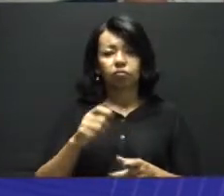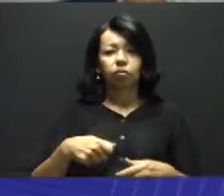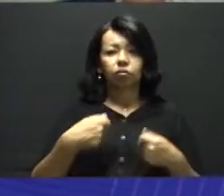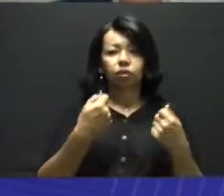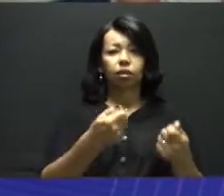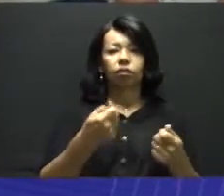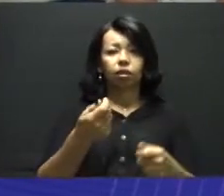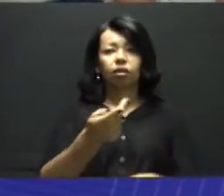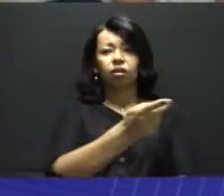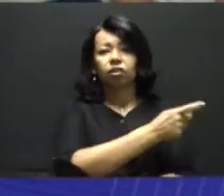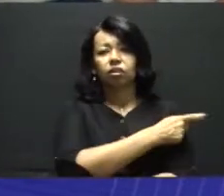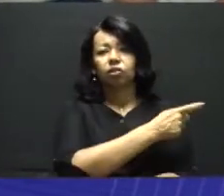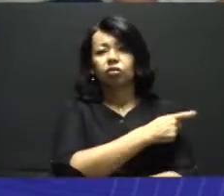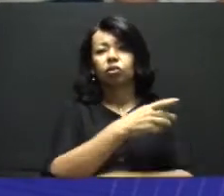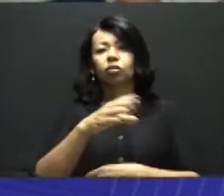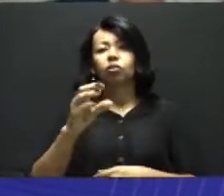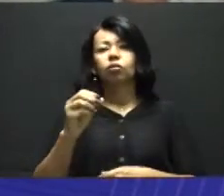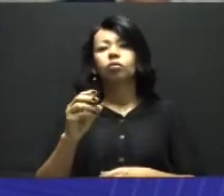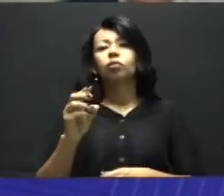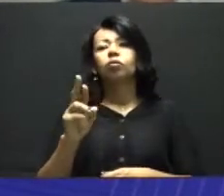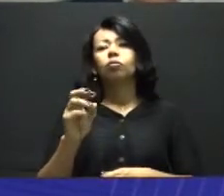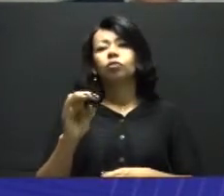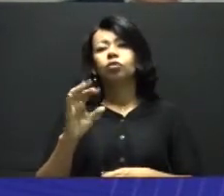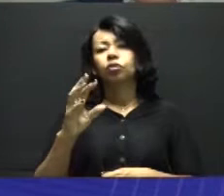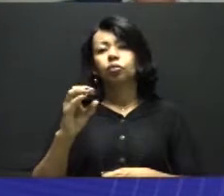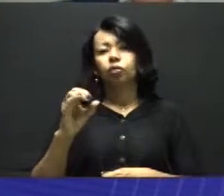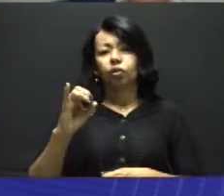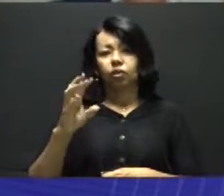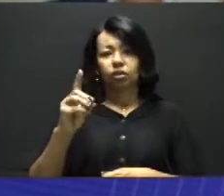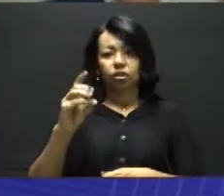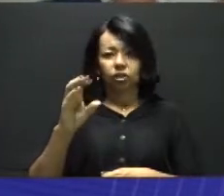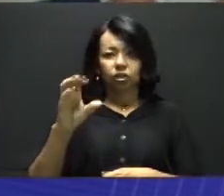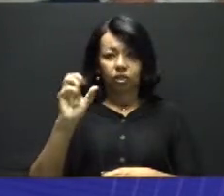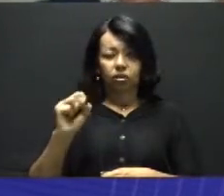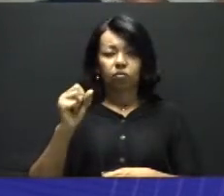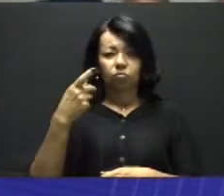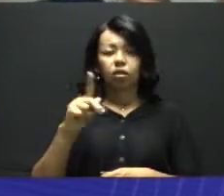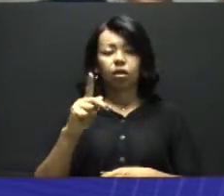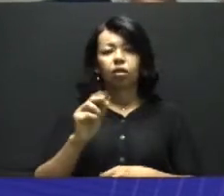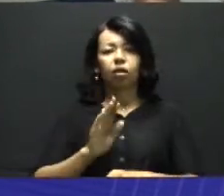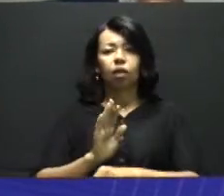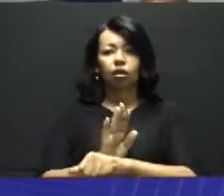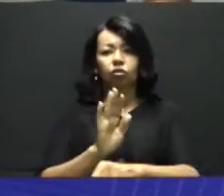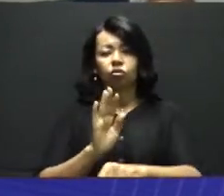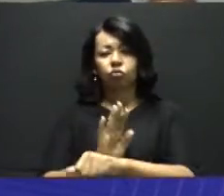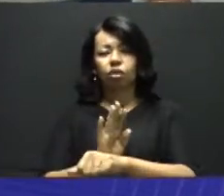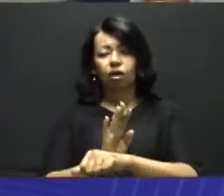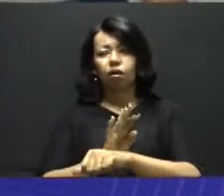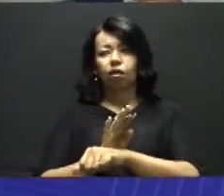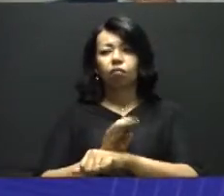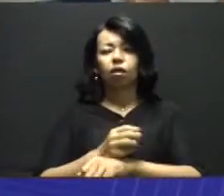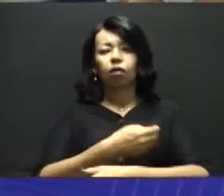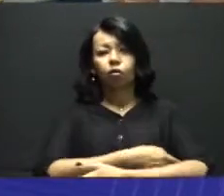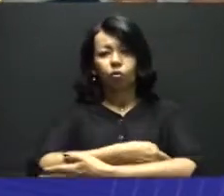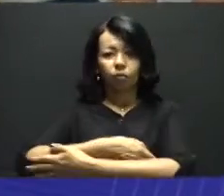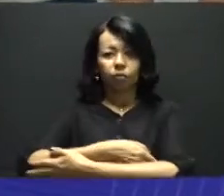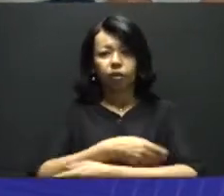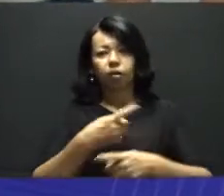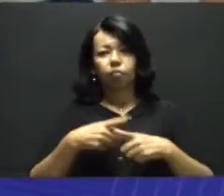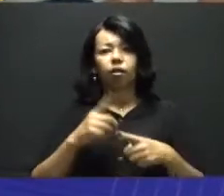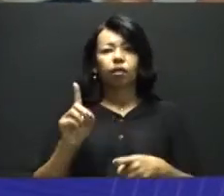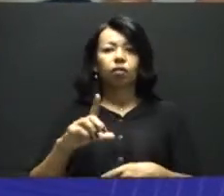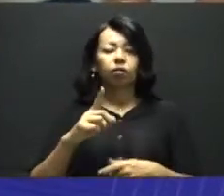injeções de corticóides para auxiliar no modelo e cimento do pulmão do bb uma vez que o mesmo não estava totalmente